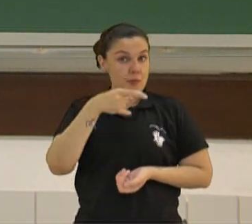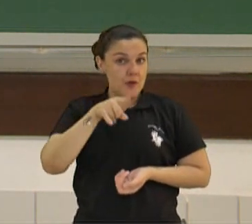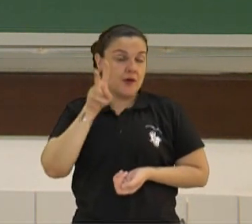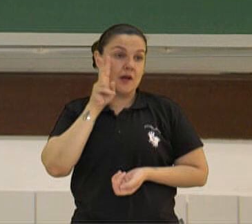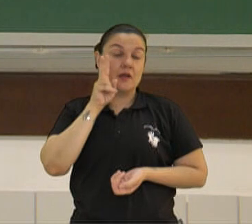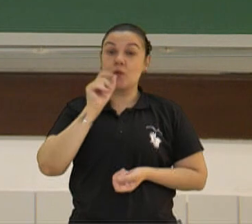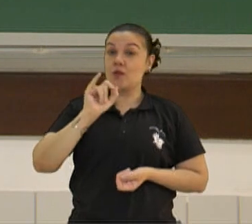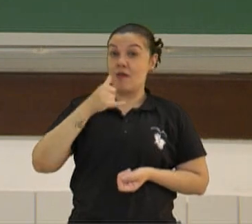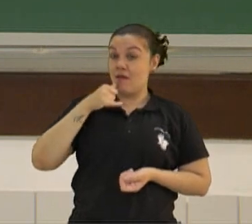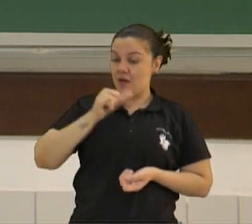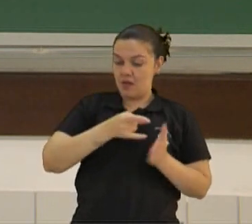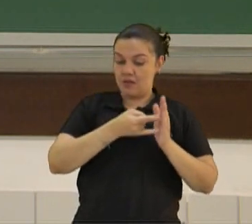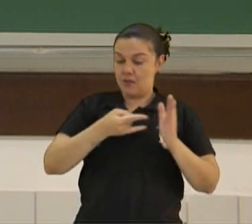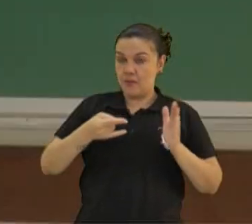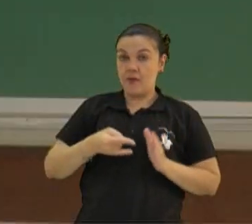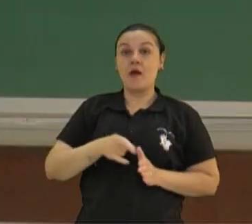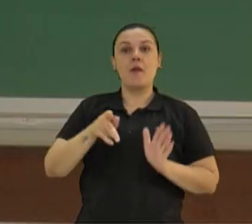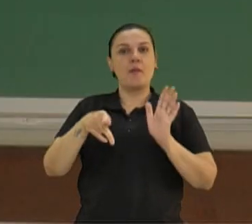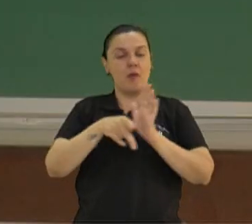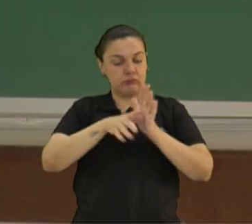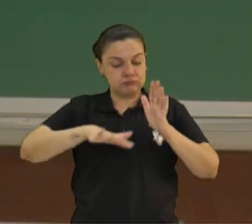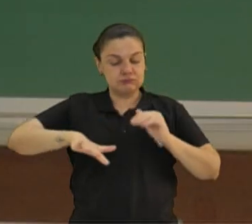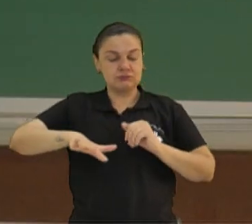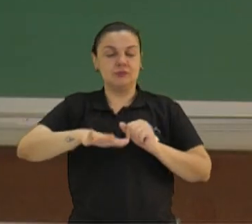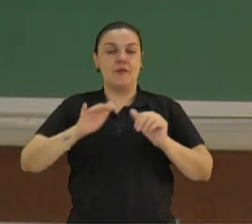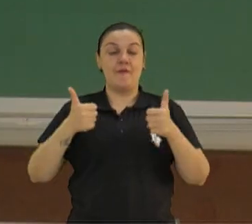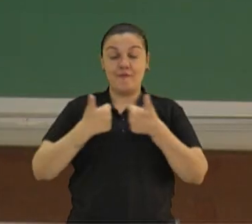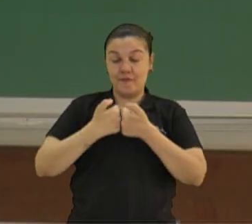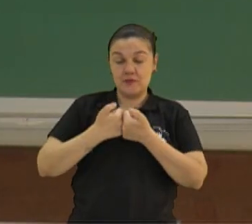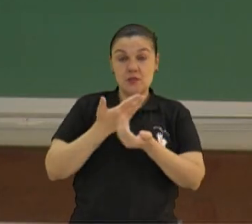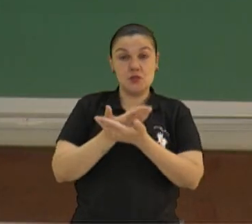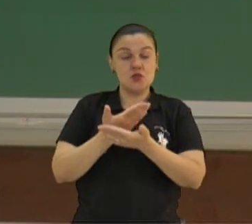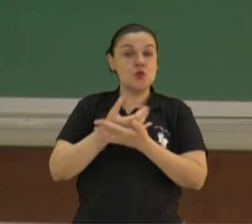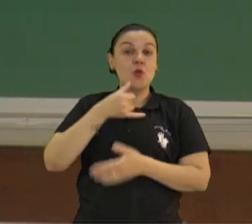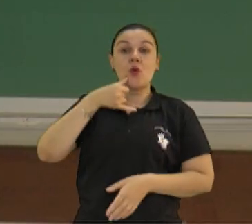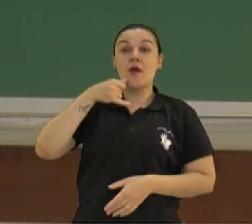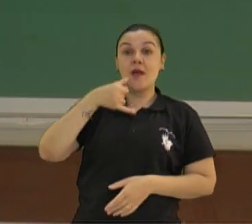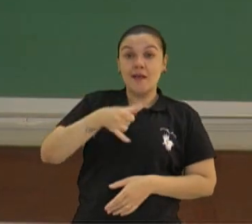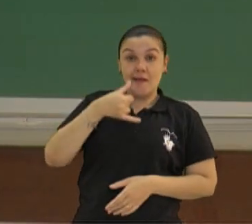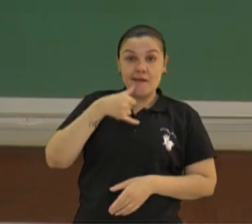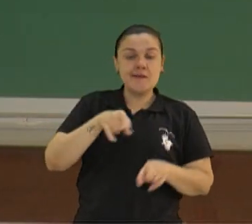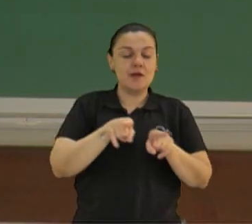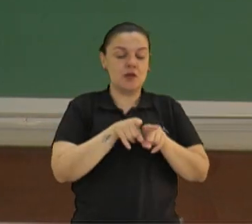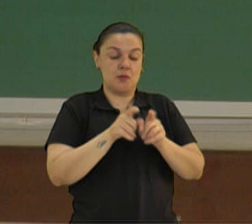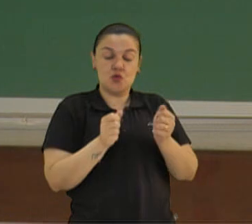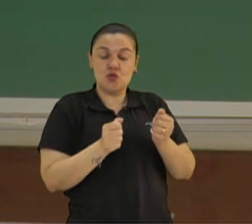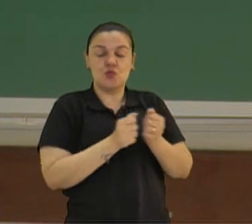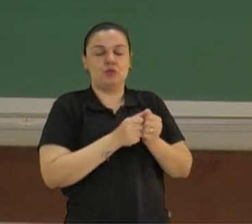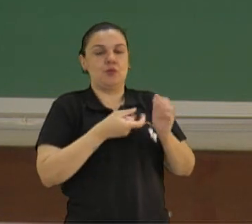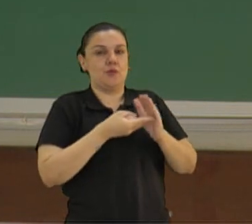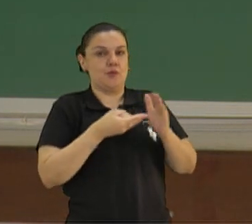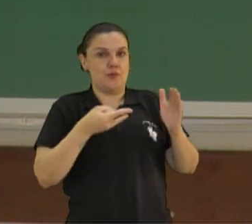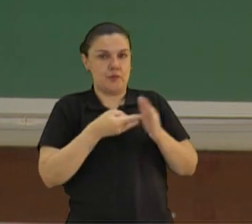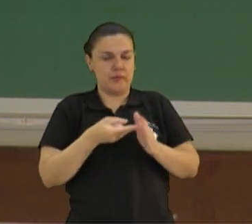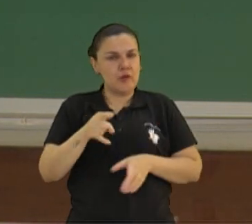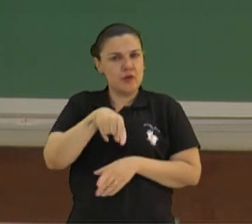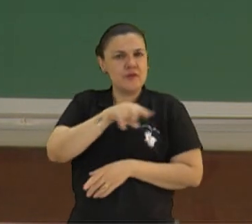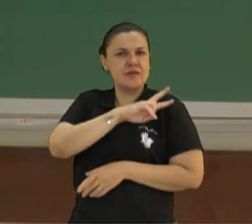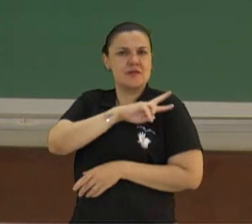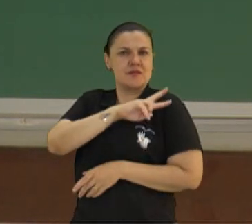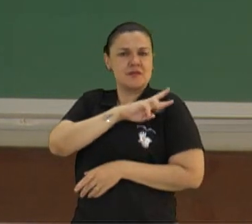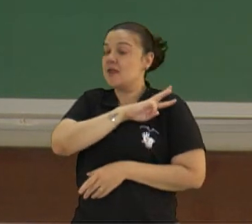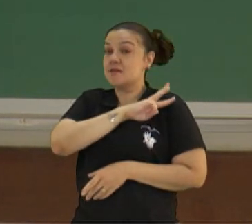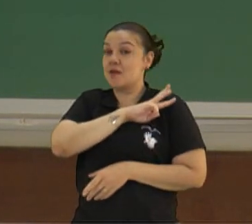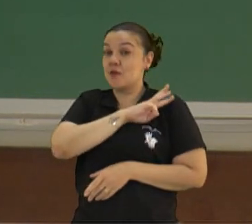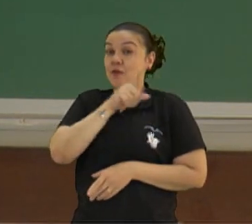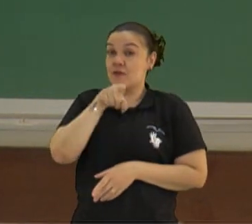que o eletromagnetismo é a área da física que estuda a eletricidade com o magnetismo. Você da terceira série, você